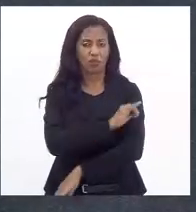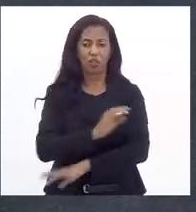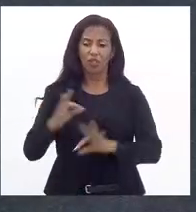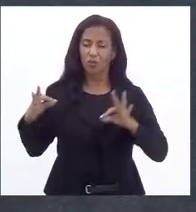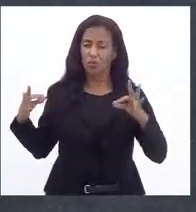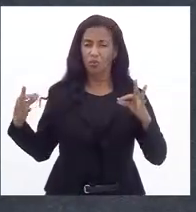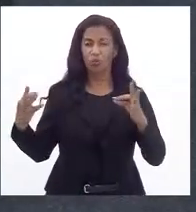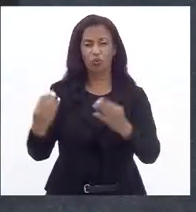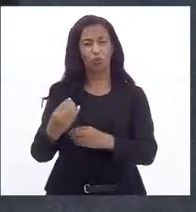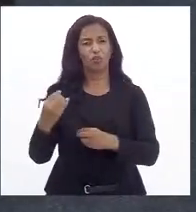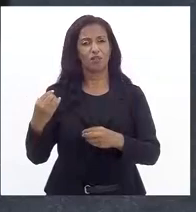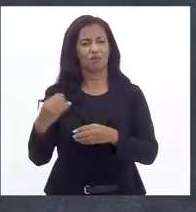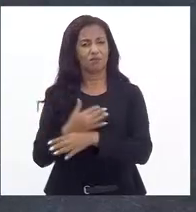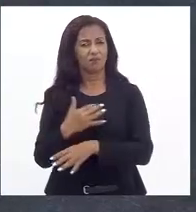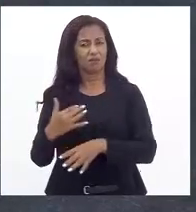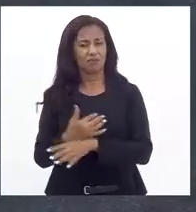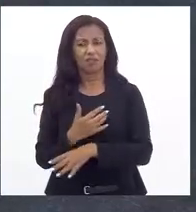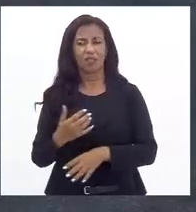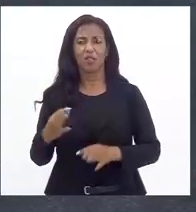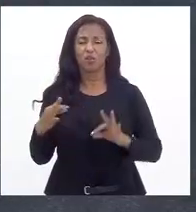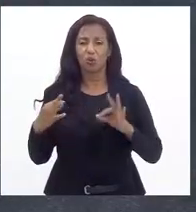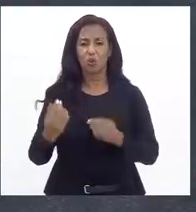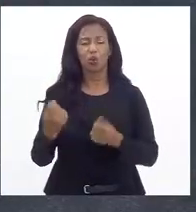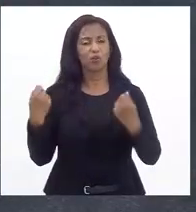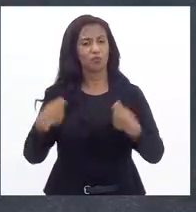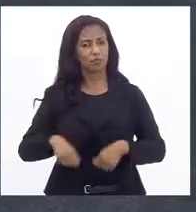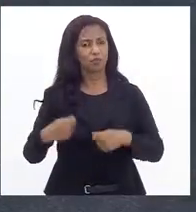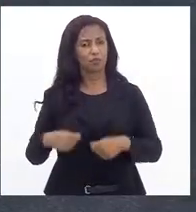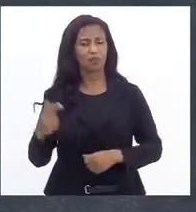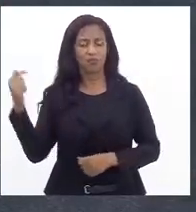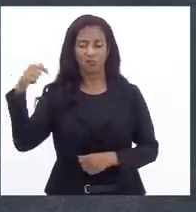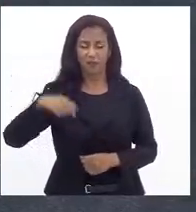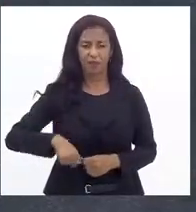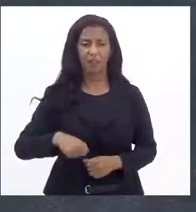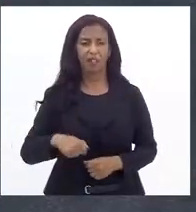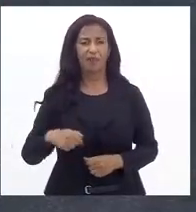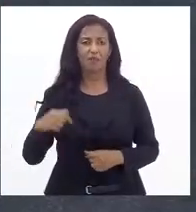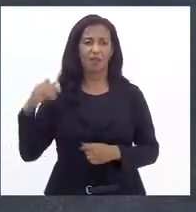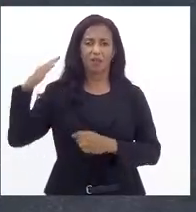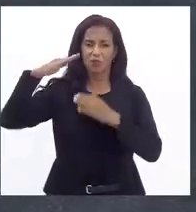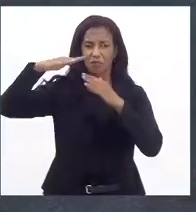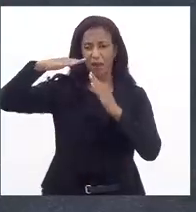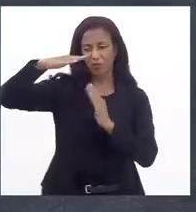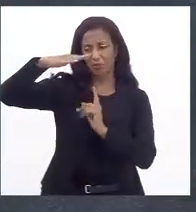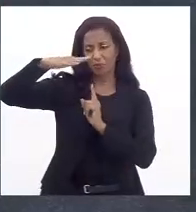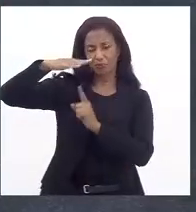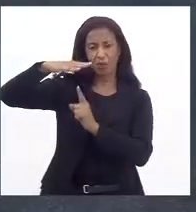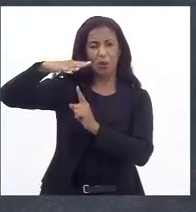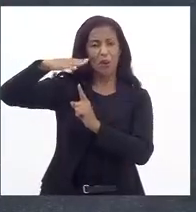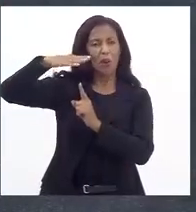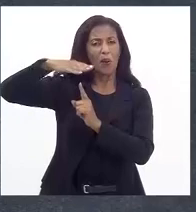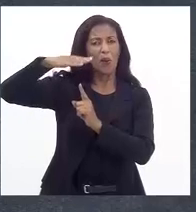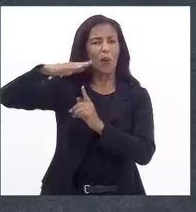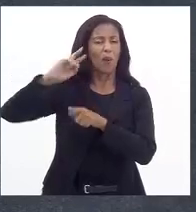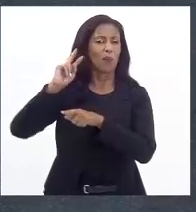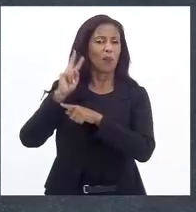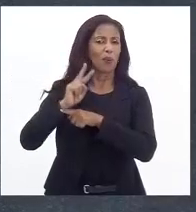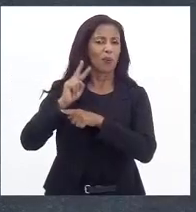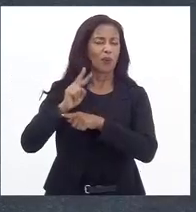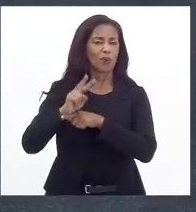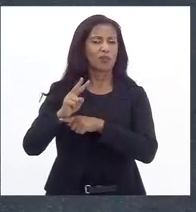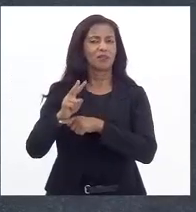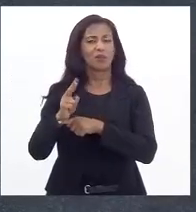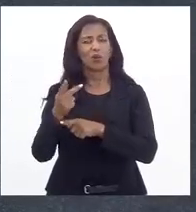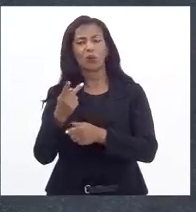tudo a região metropolitana que é porque eu só vencer a brigar aqui no Rio de Janeiro nas marquises tentando arrumar um bico de alguma